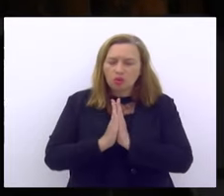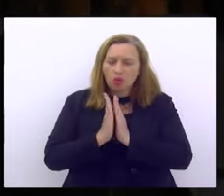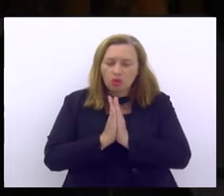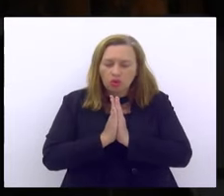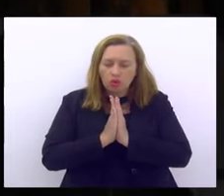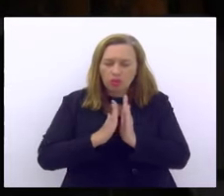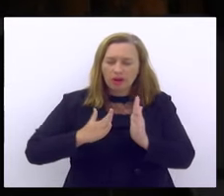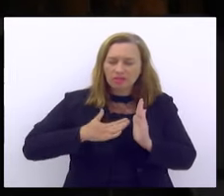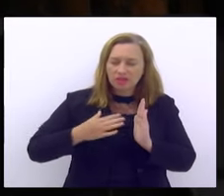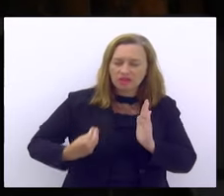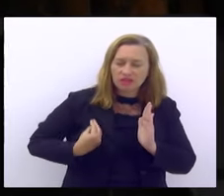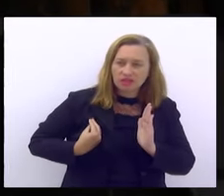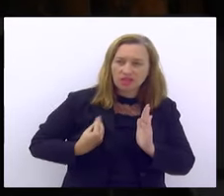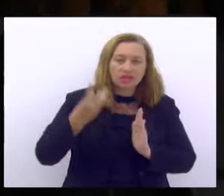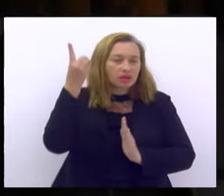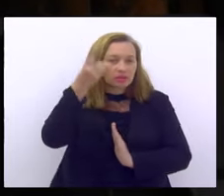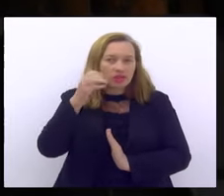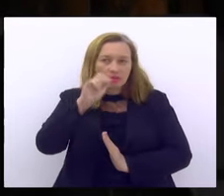Alan Lopes.